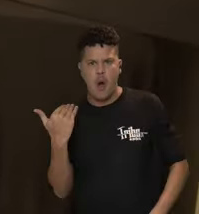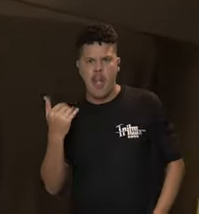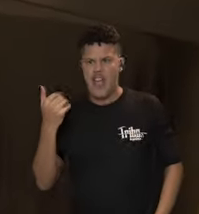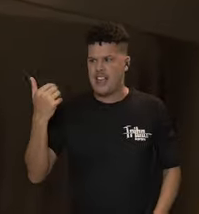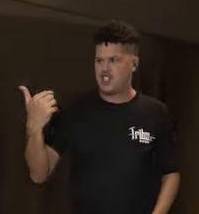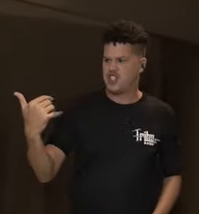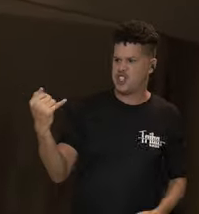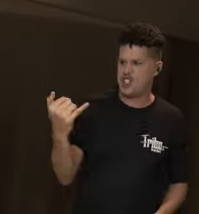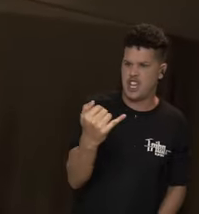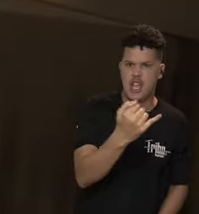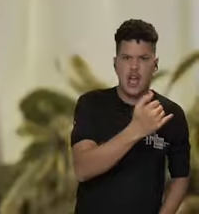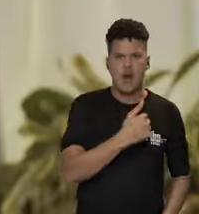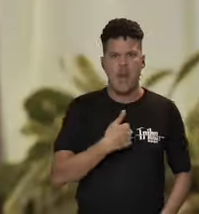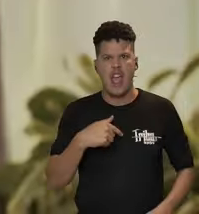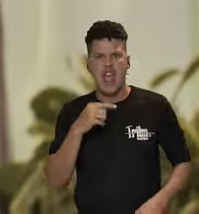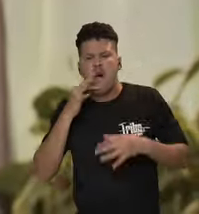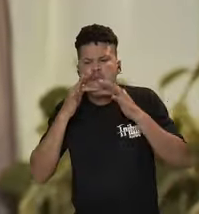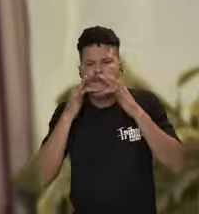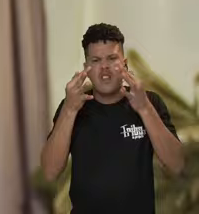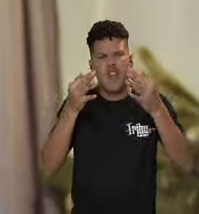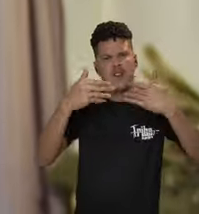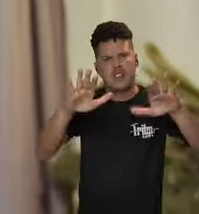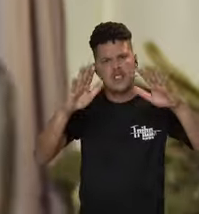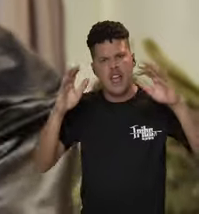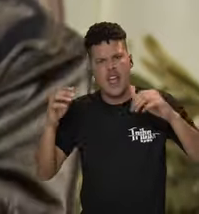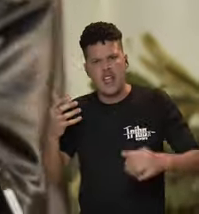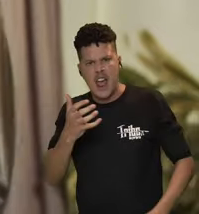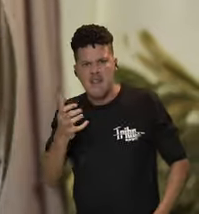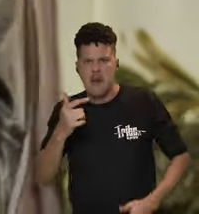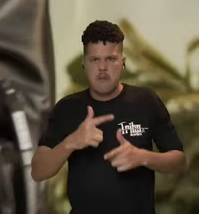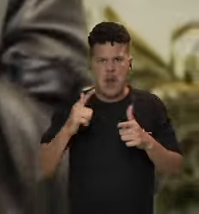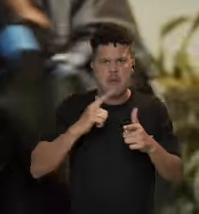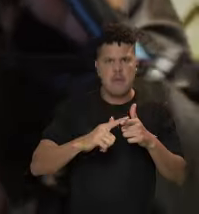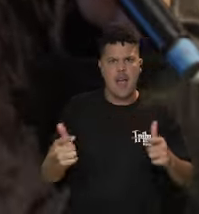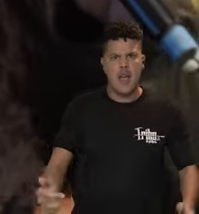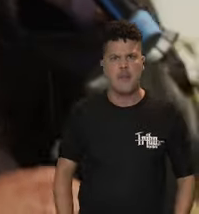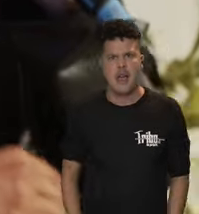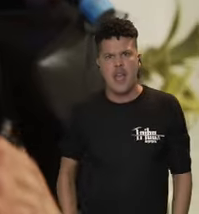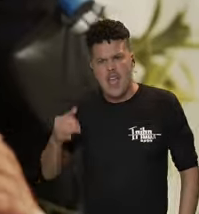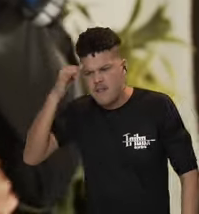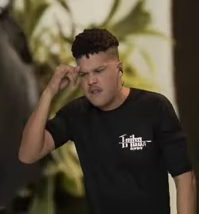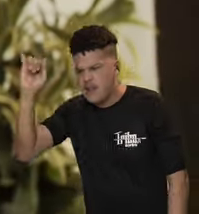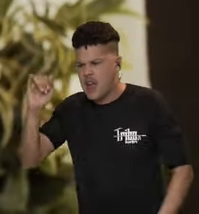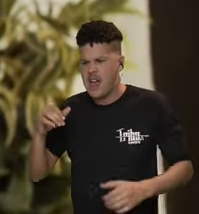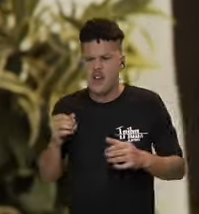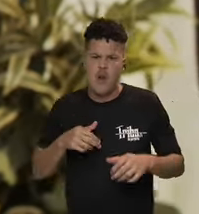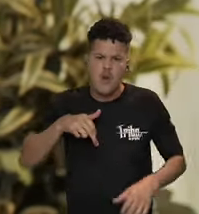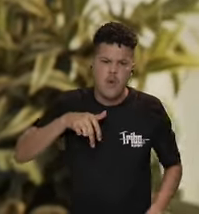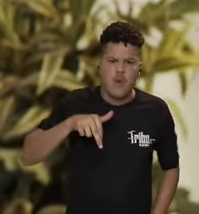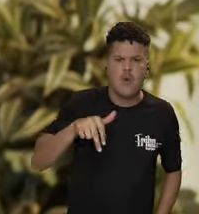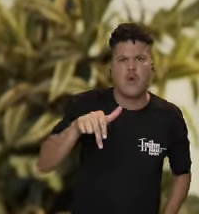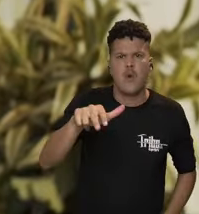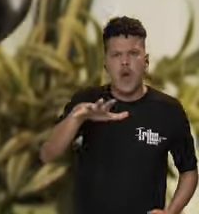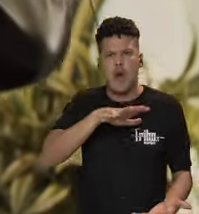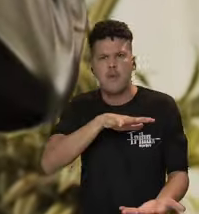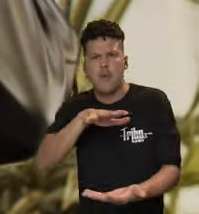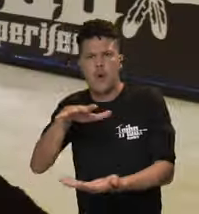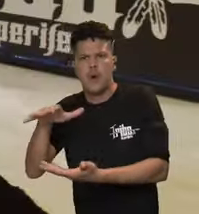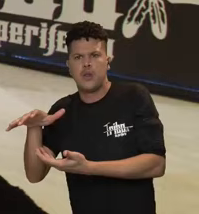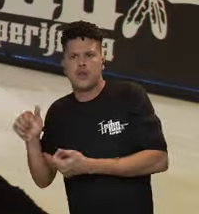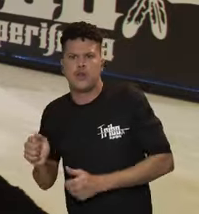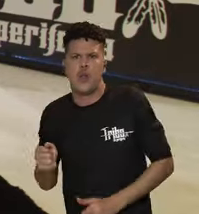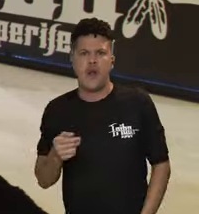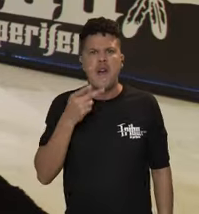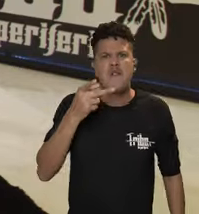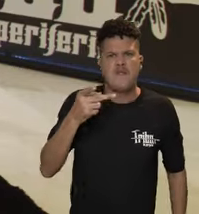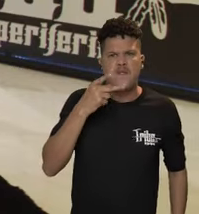Tô fudendo por você que tá pagando pra ver meu vacilo. E gritando cada passo dado nesse mundo peregrino. Então fala